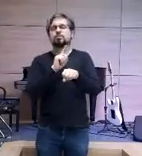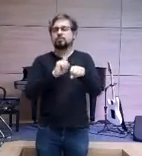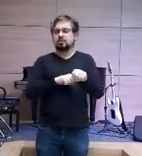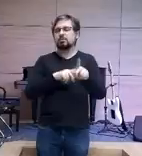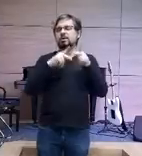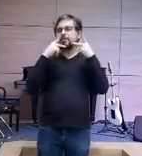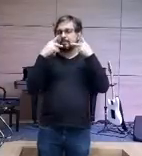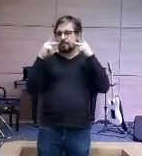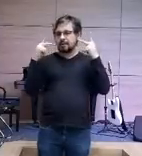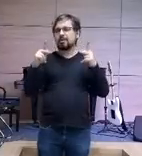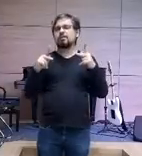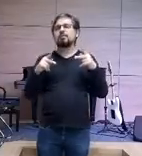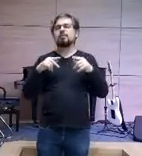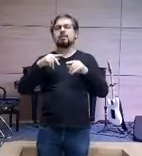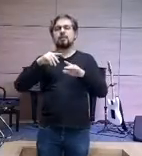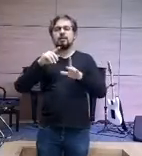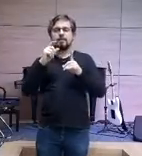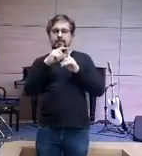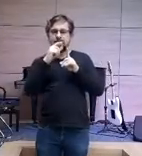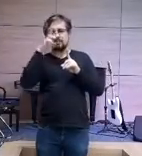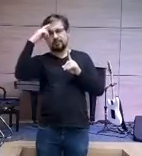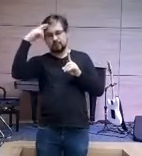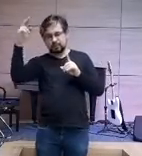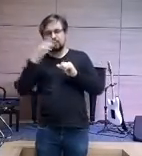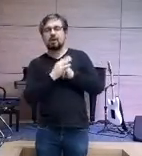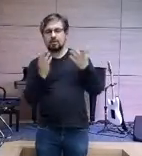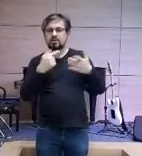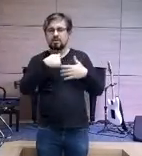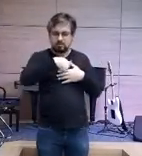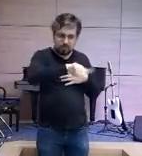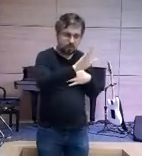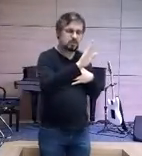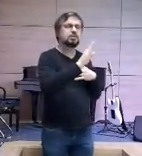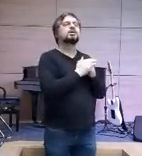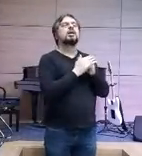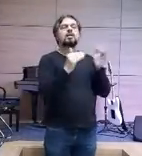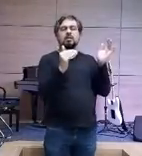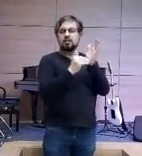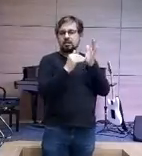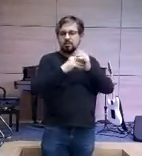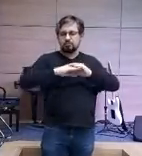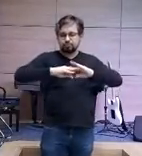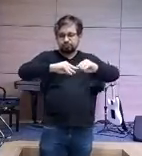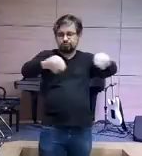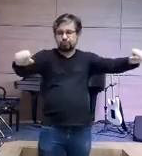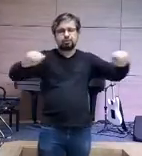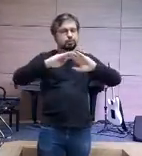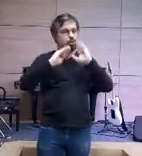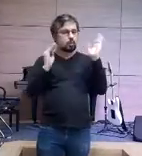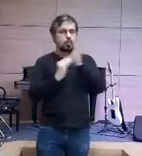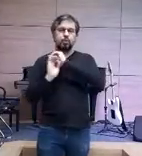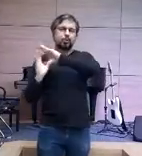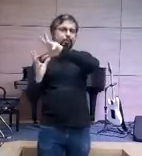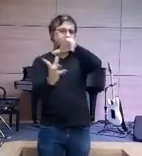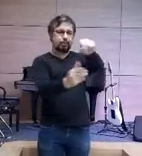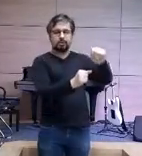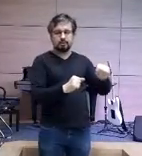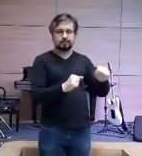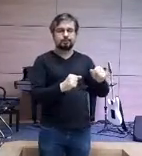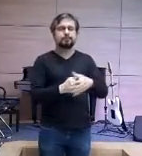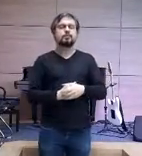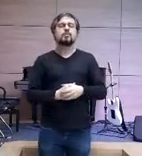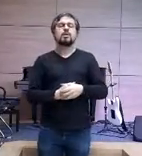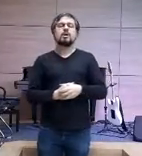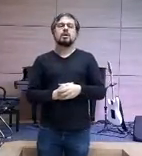tempo eu vou Espírito Santo falou se agora é hora de pregar a palavra agora vocês podem ir até os confins da terra e foram e pregar a palavra